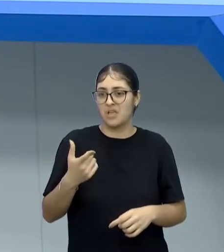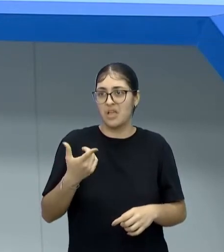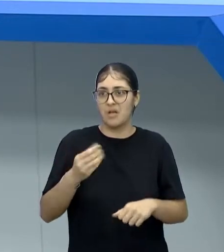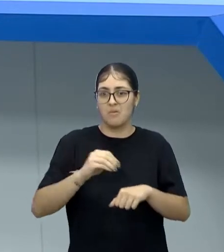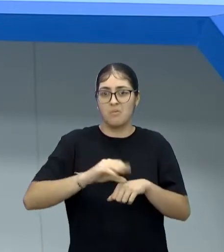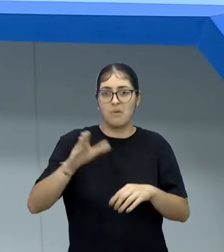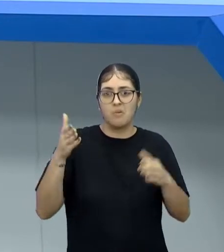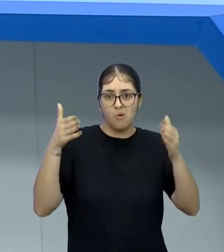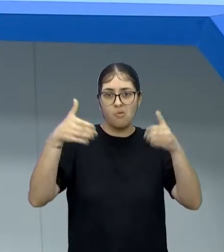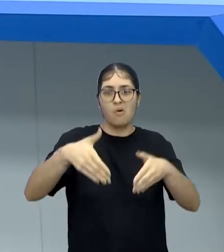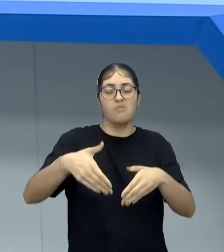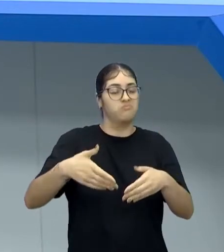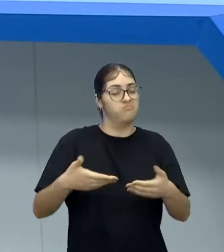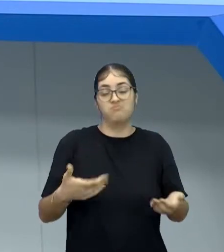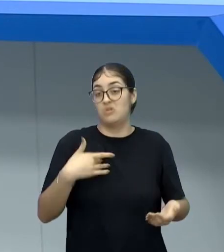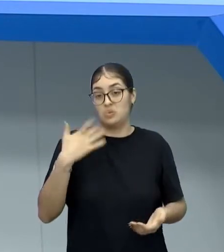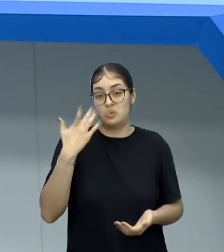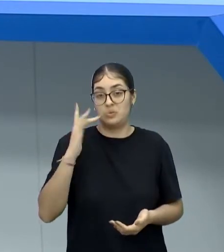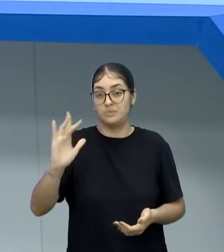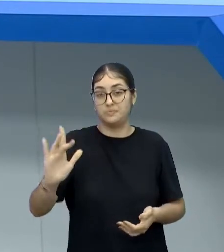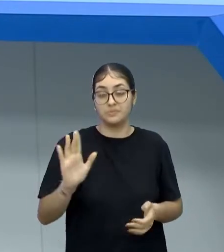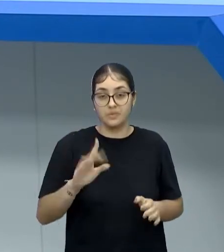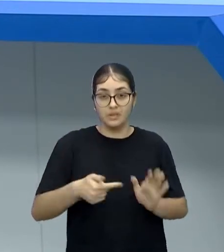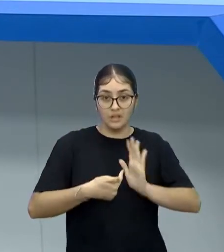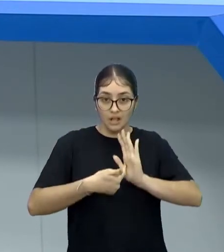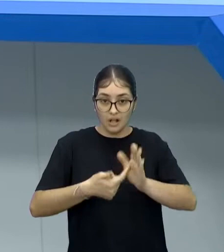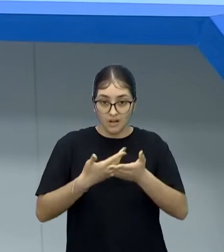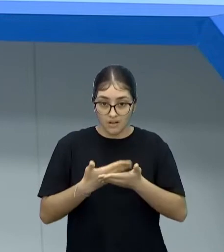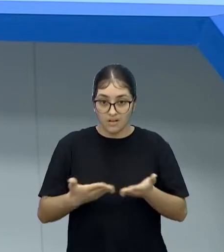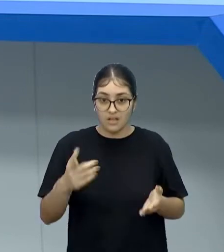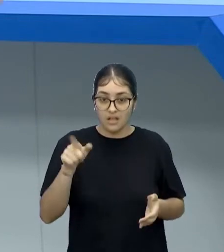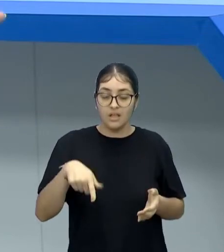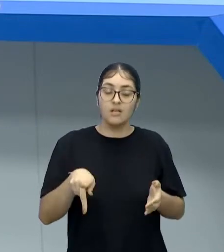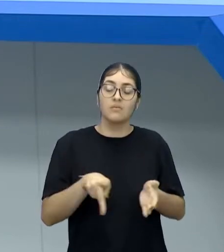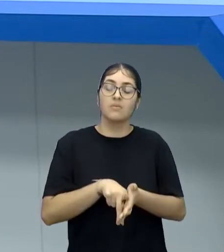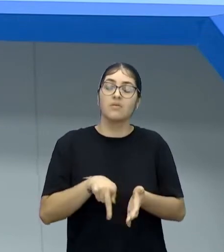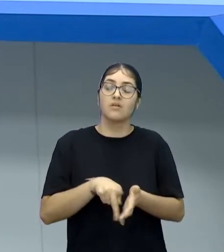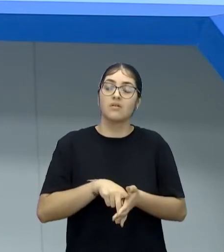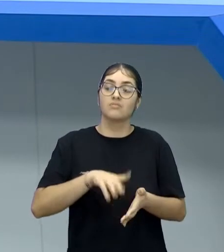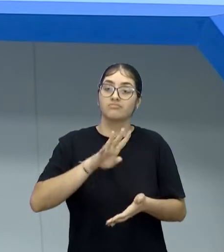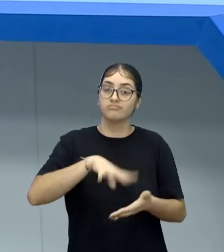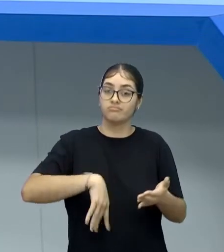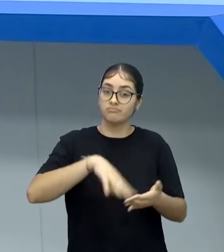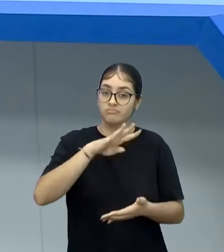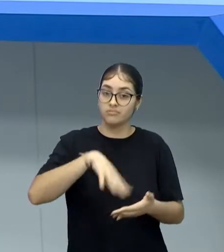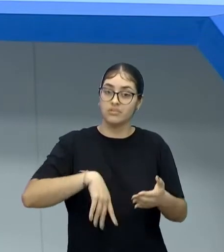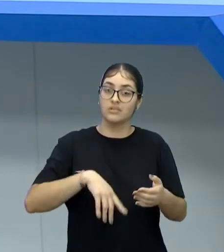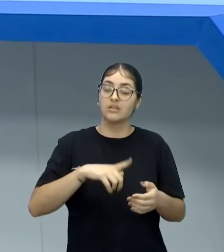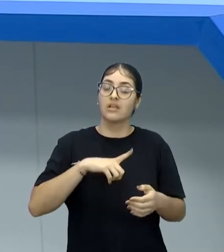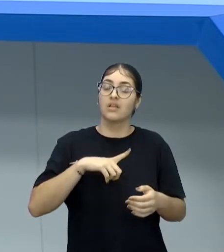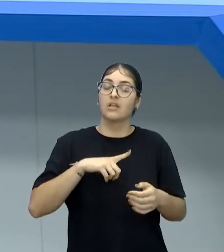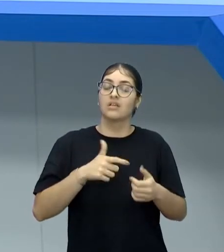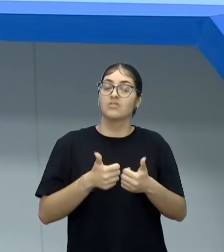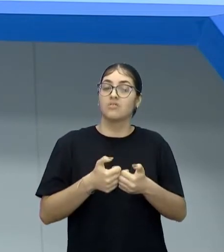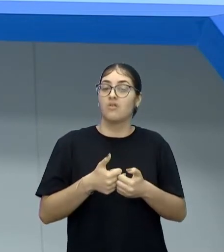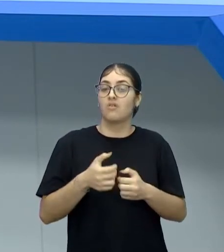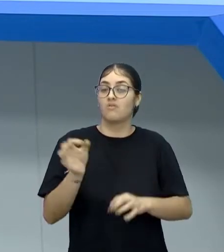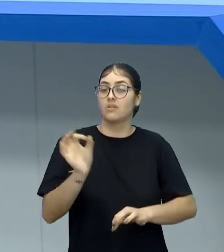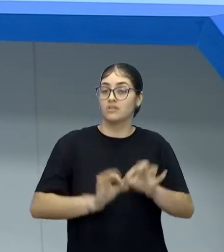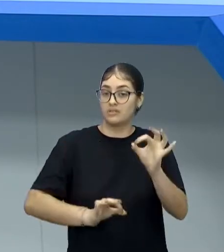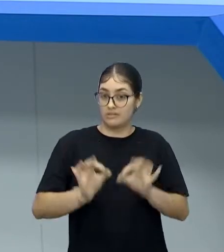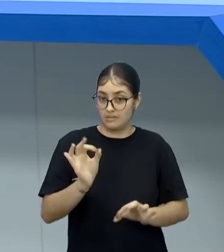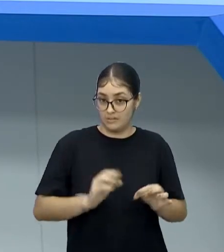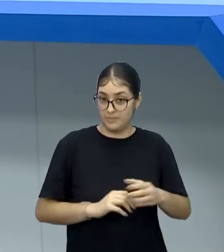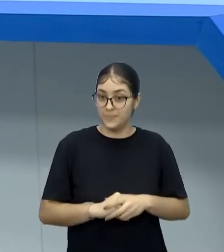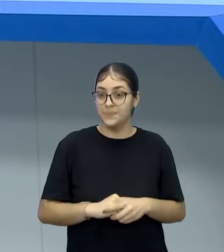conhecimentos específicos para isso. Então, o que nós vamos apresentar para vocês é uma programação feita no Scratch daquele jogo do Gênios que a gente vai construir com o circuito.